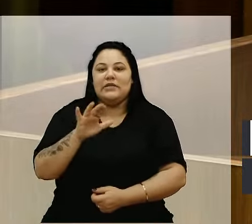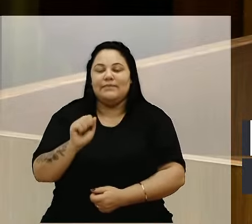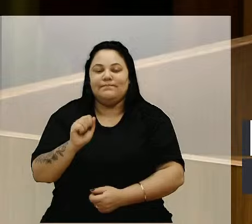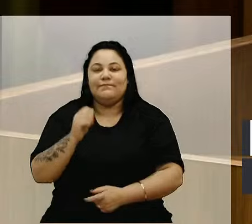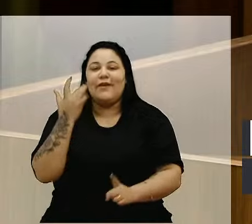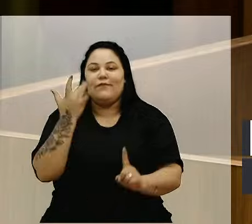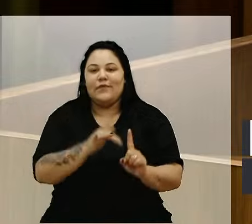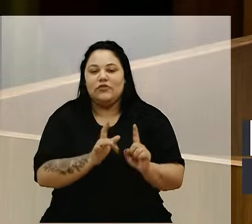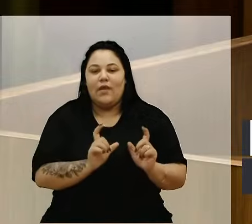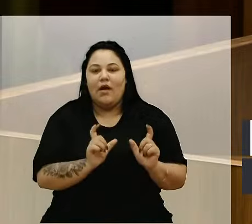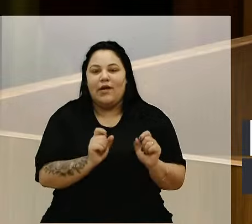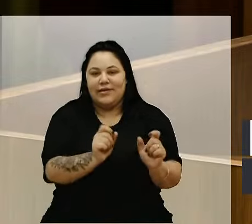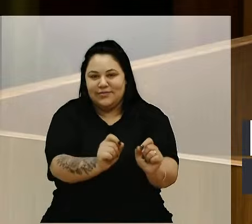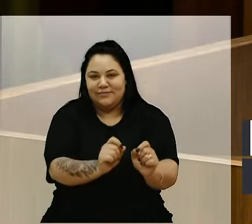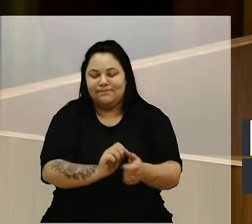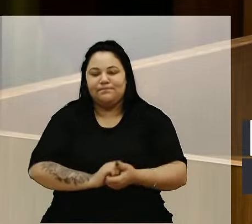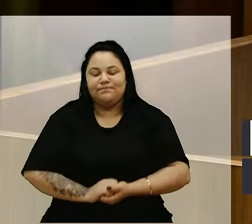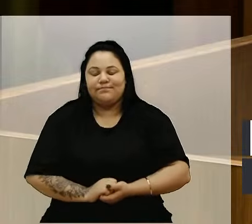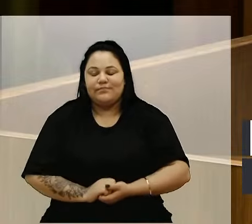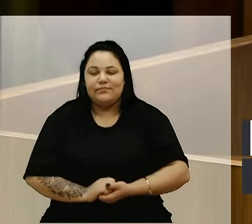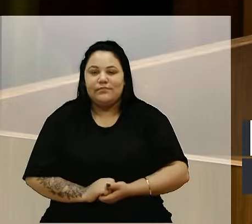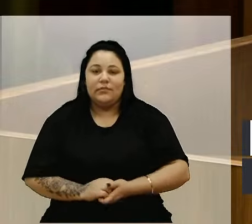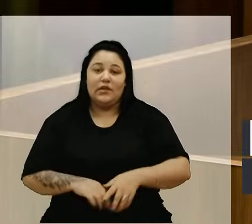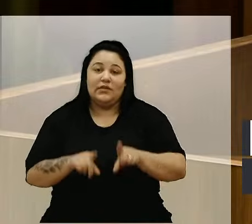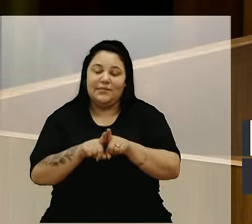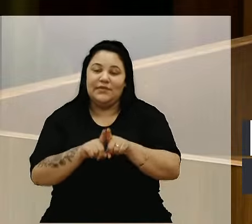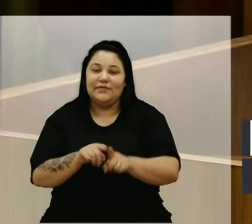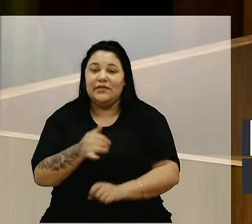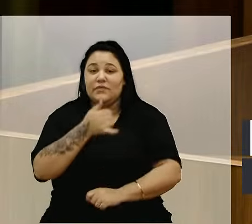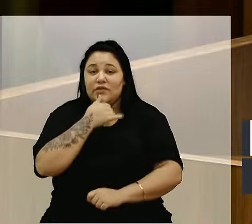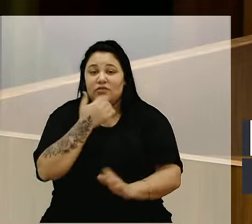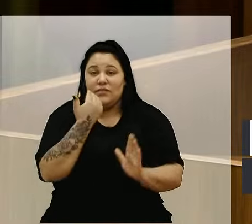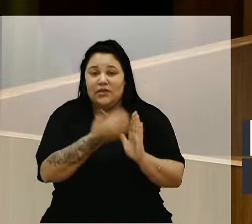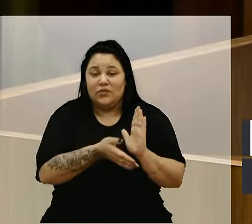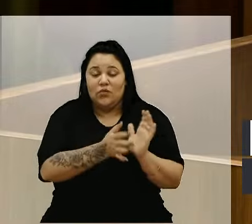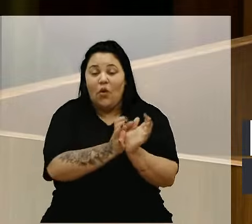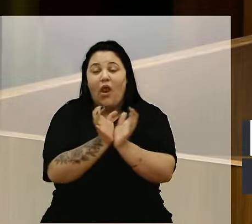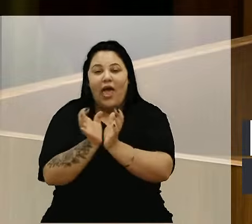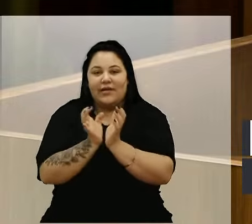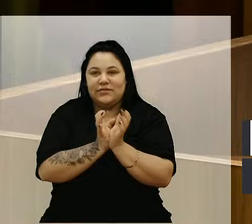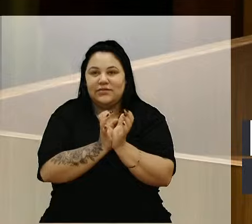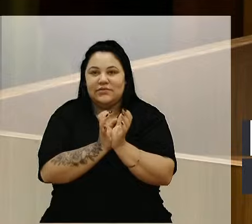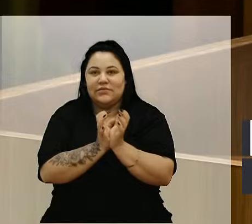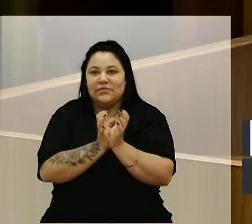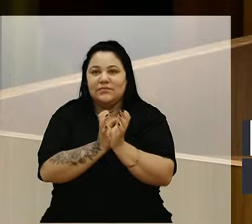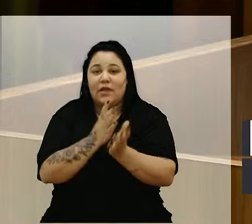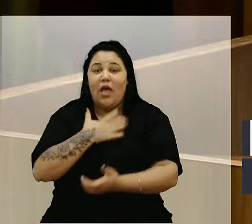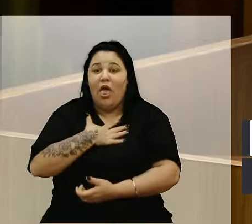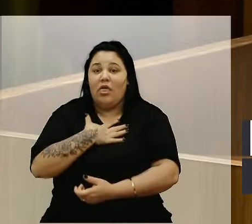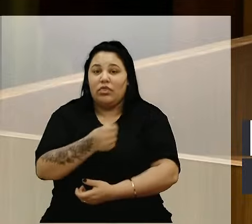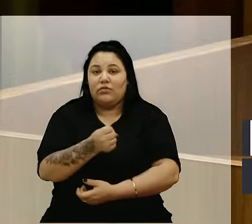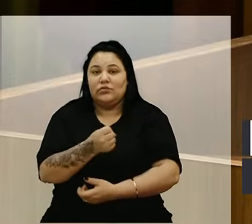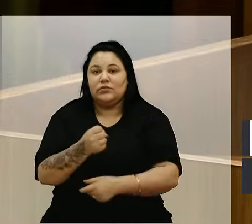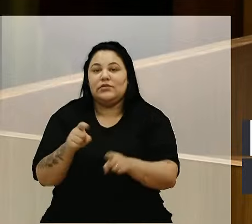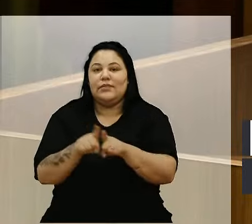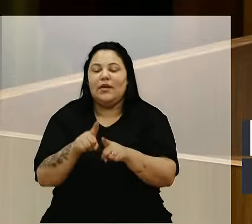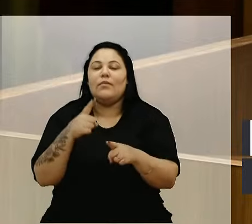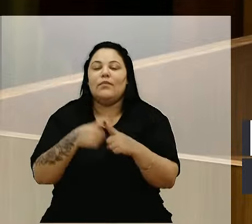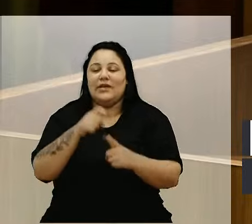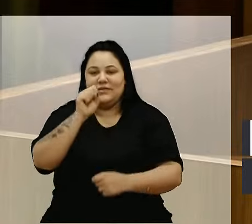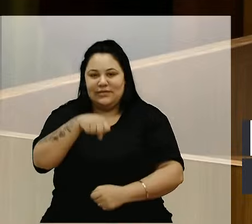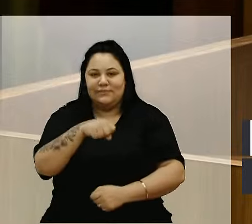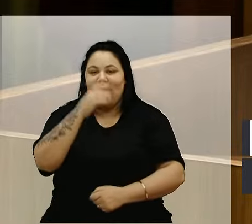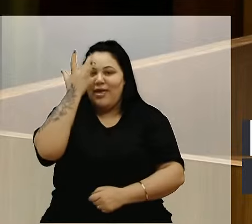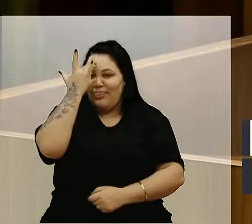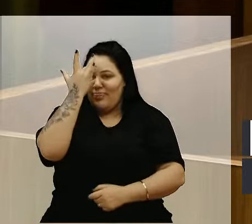de um câncer. Também, infelizmente, viu a perda de colegas que tiraram a própria vida, porque sim, a saúde